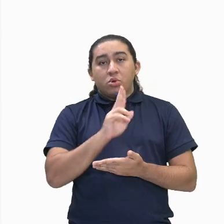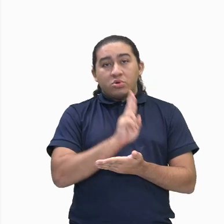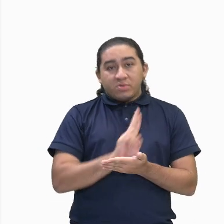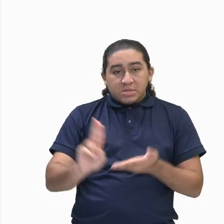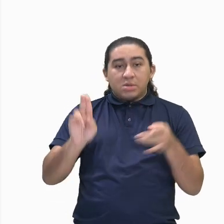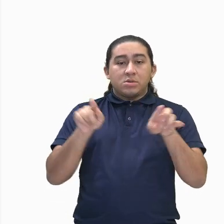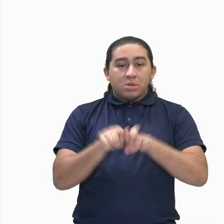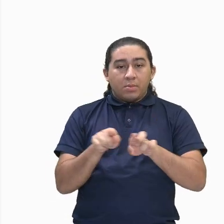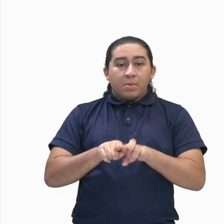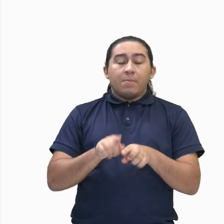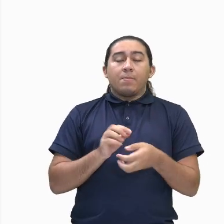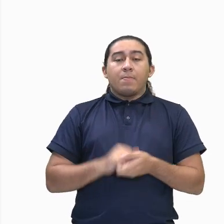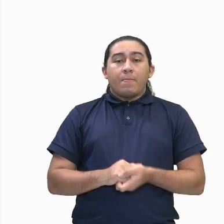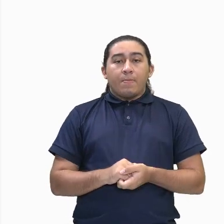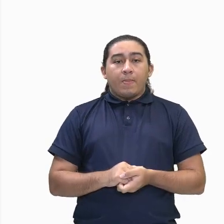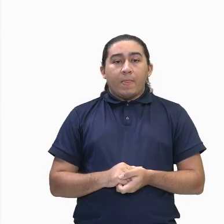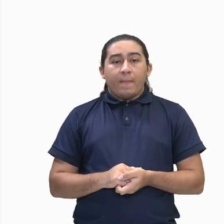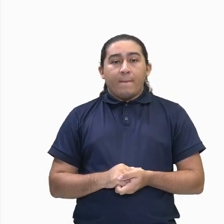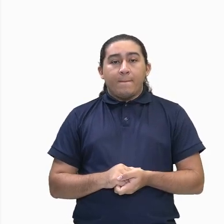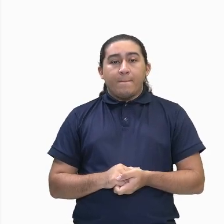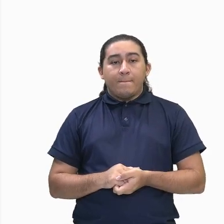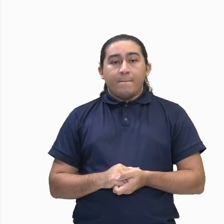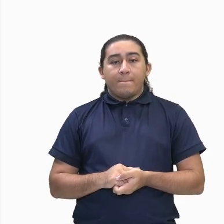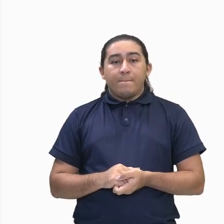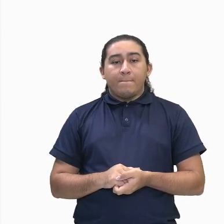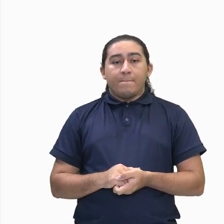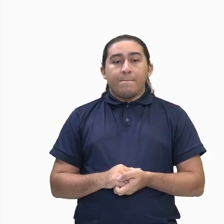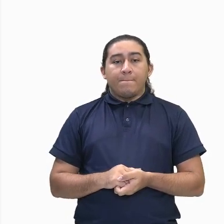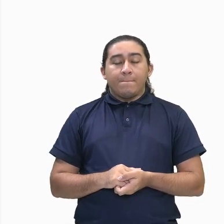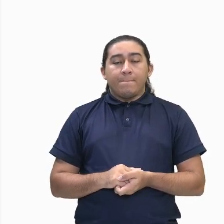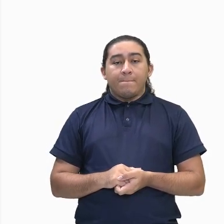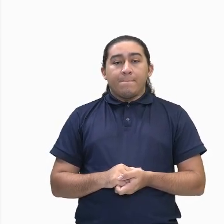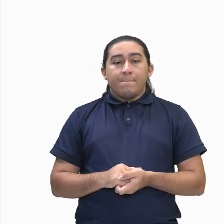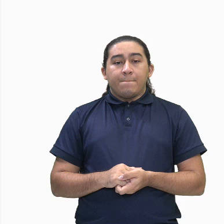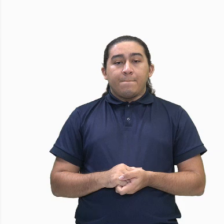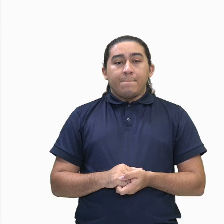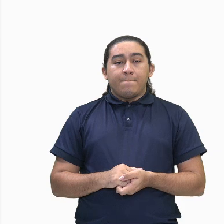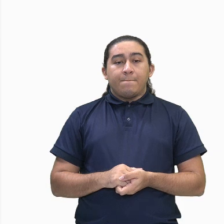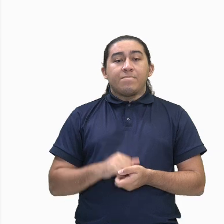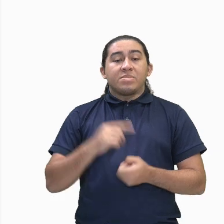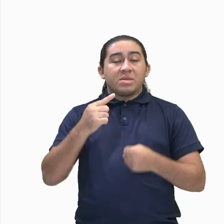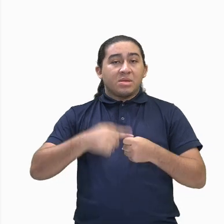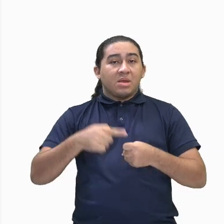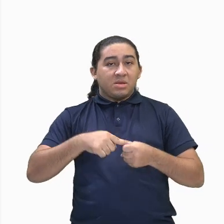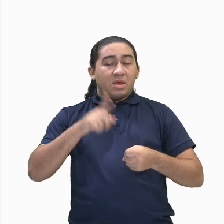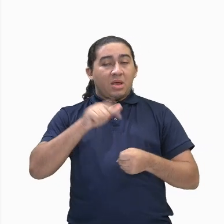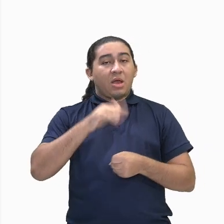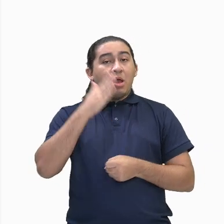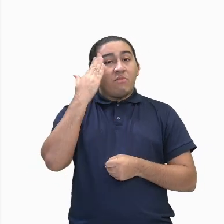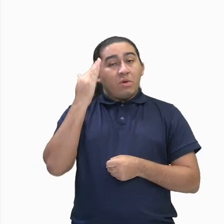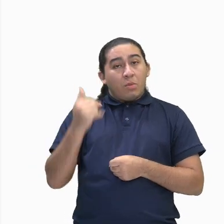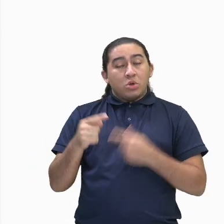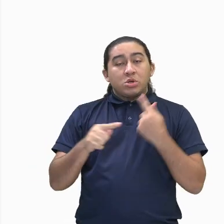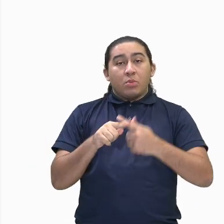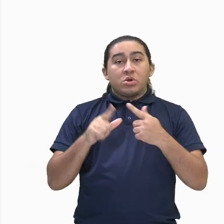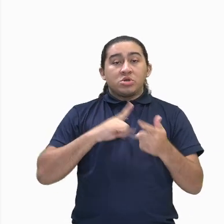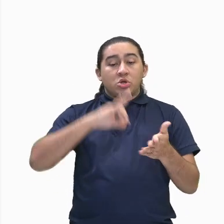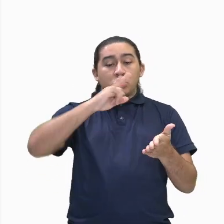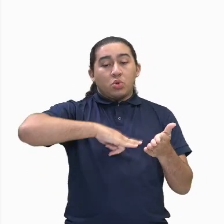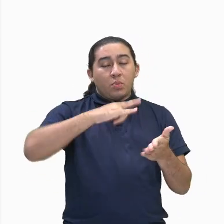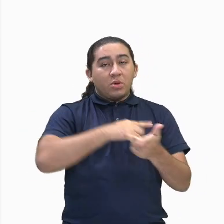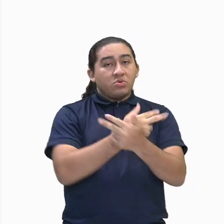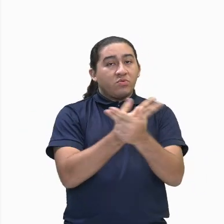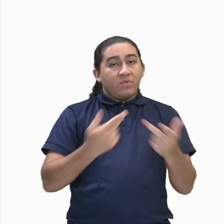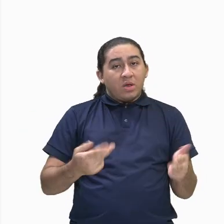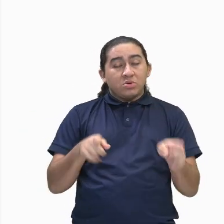ok? Então a cidade de Tombuctu, em particular, era famosa por seus manuscritos e estudiosos que